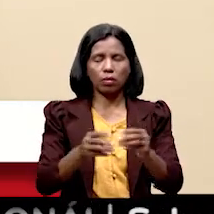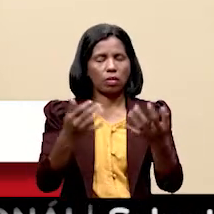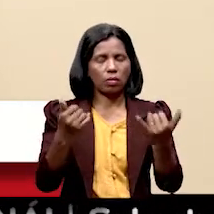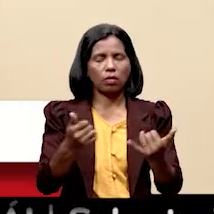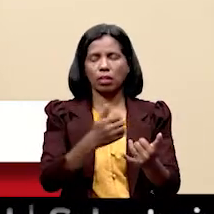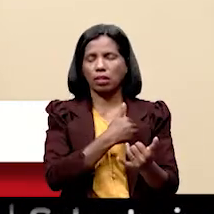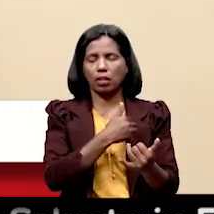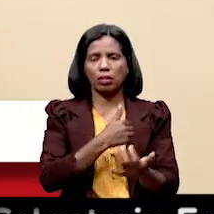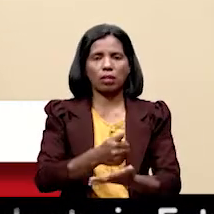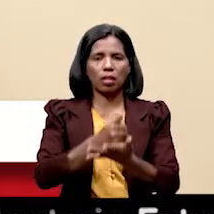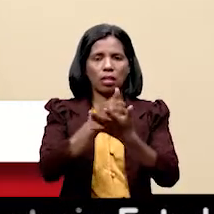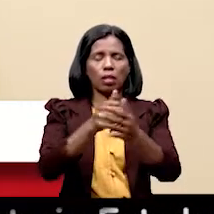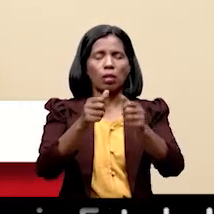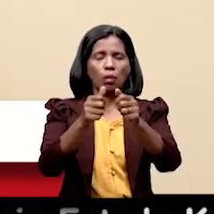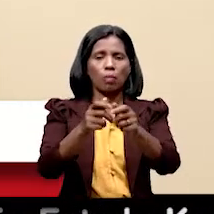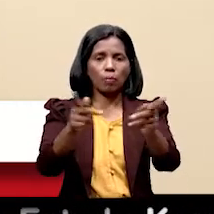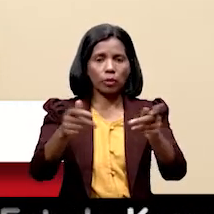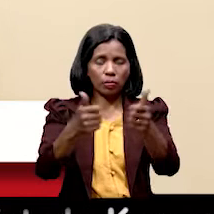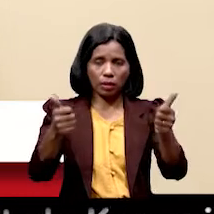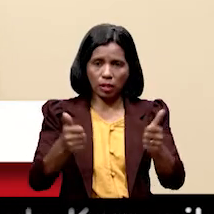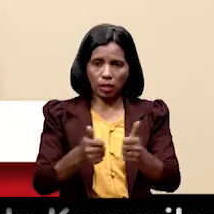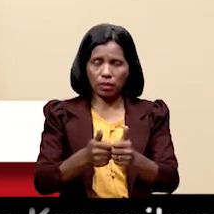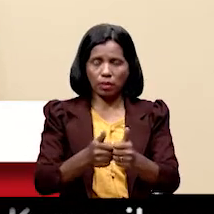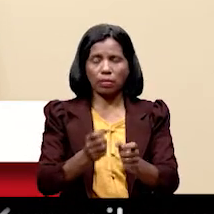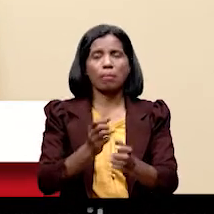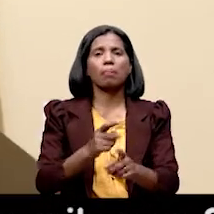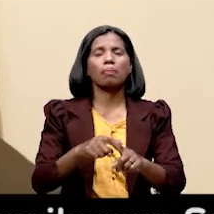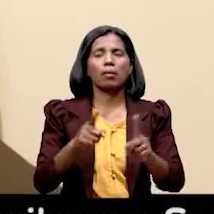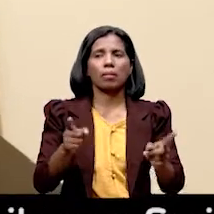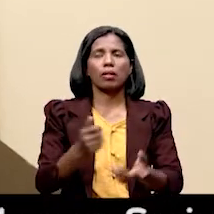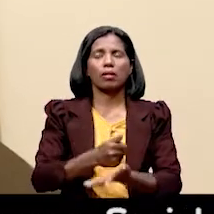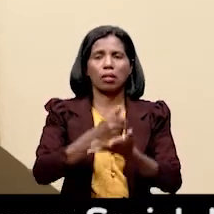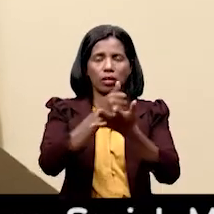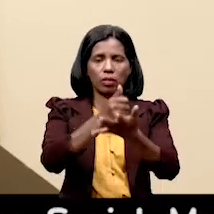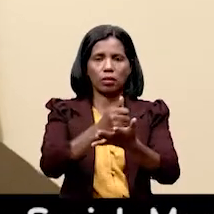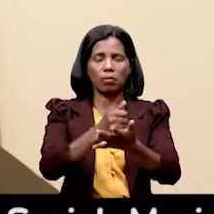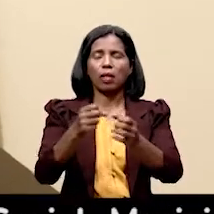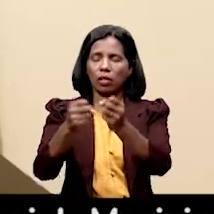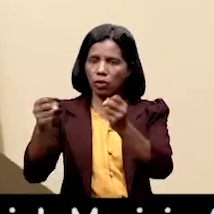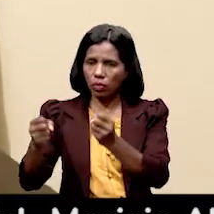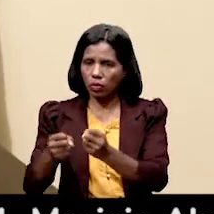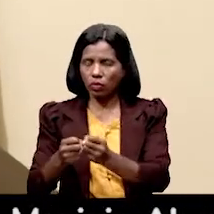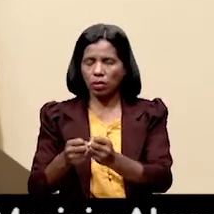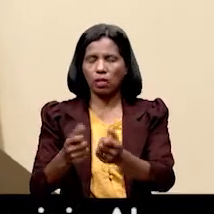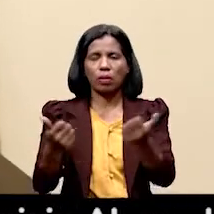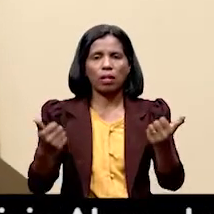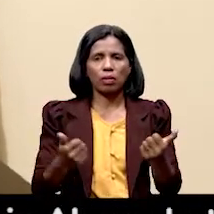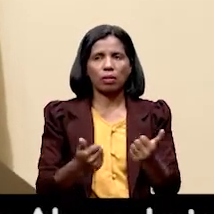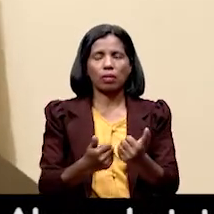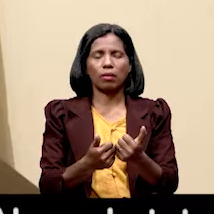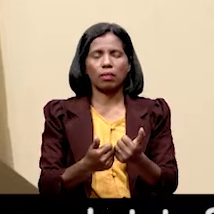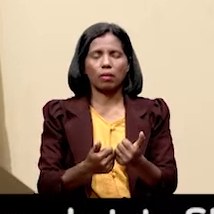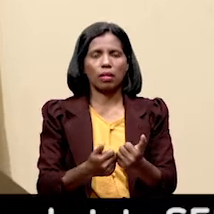atendimento de dia posto administrativo sira mebe mos hal un atendimento mobile vai sucus ou aldeia ser na bema que